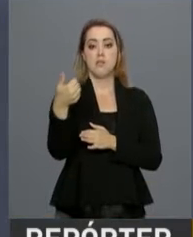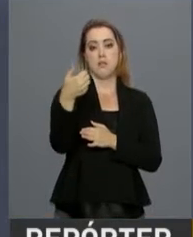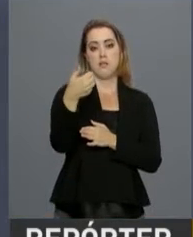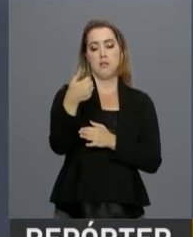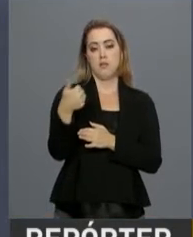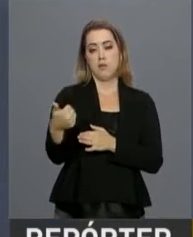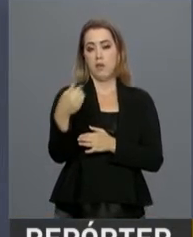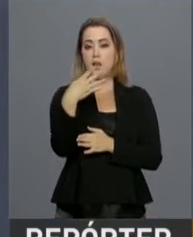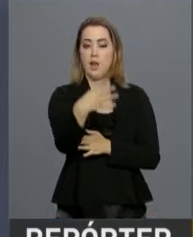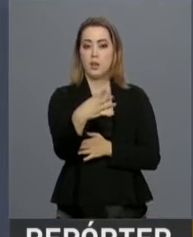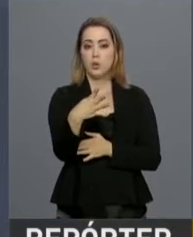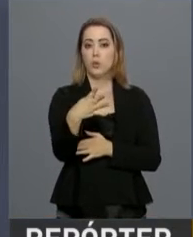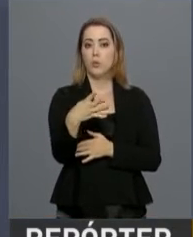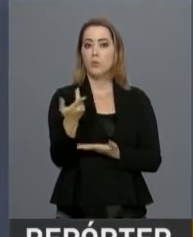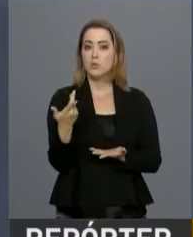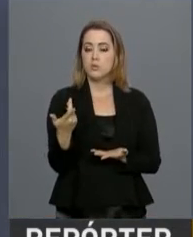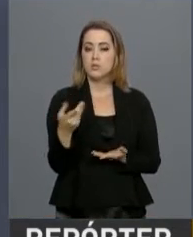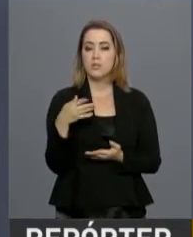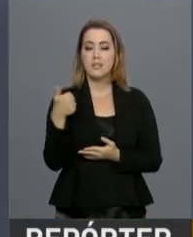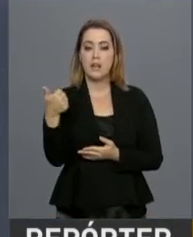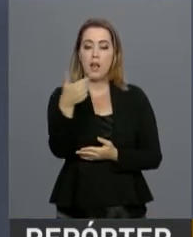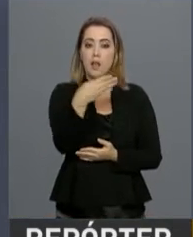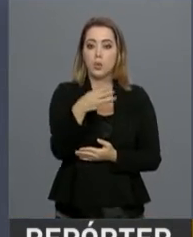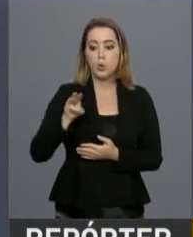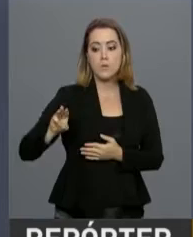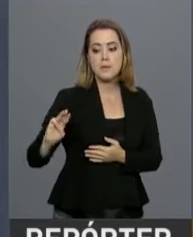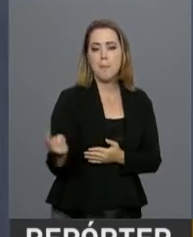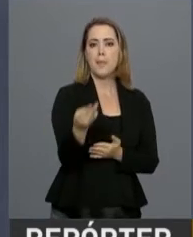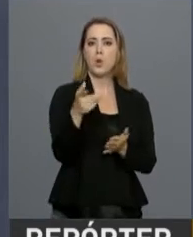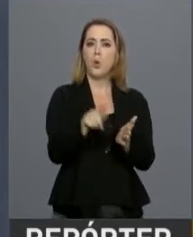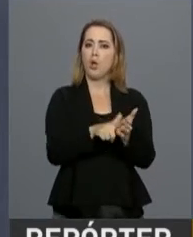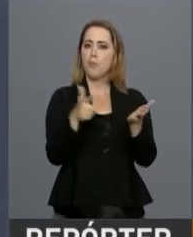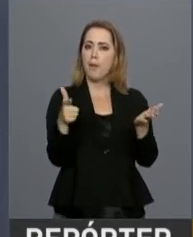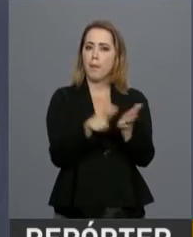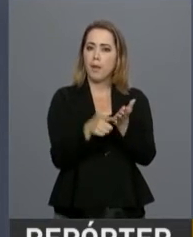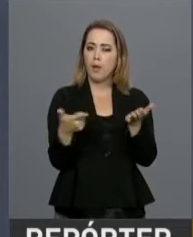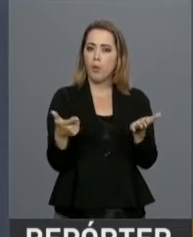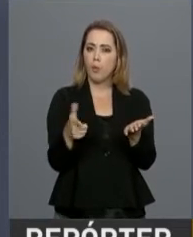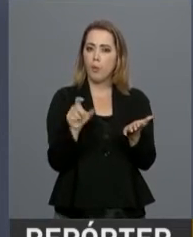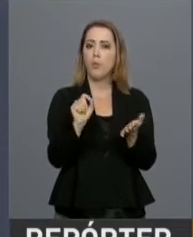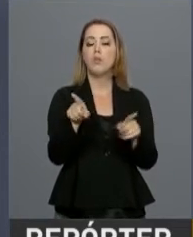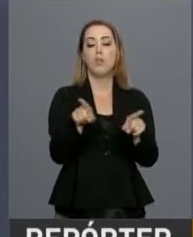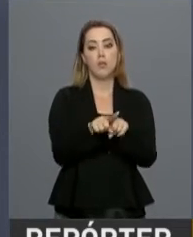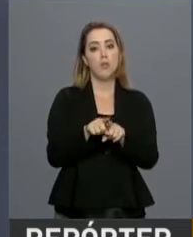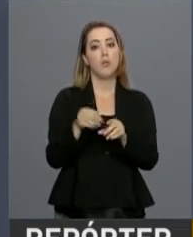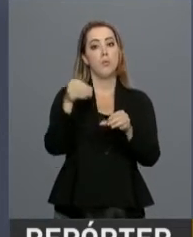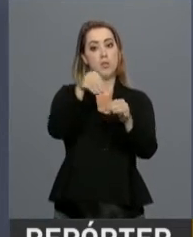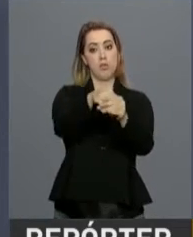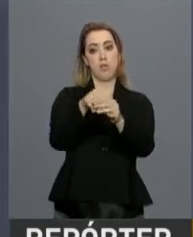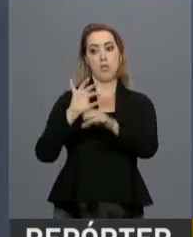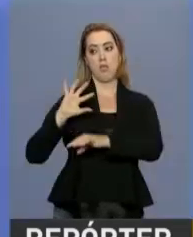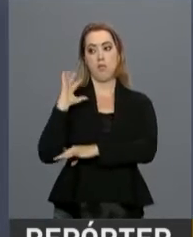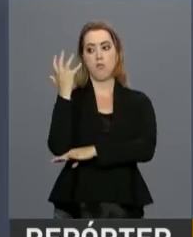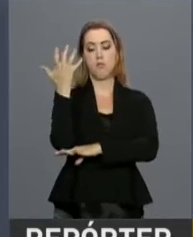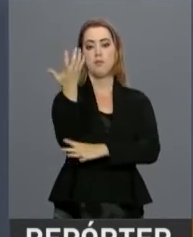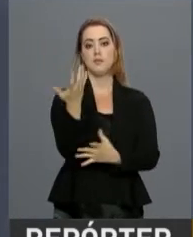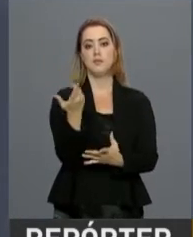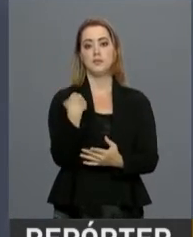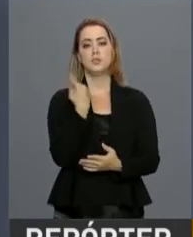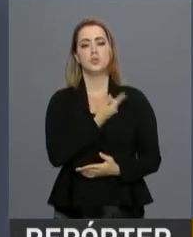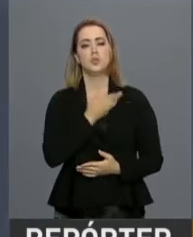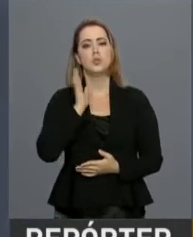até uma questão ambiental, 14 milhões de folhas de papel, só que nós sabemos que cada folha de